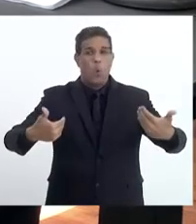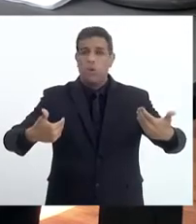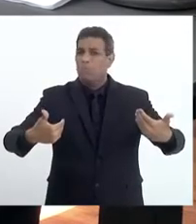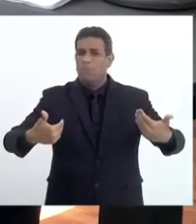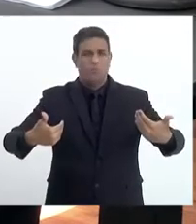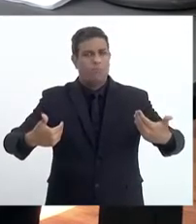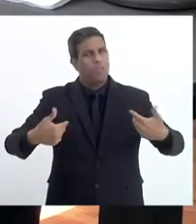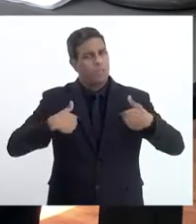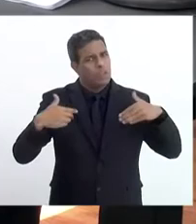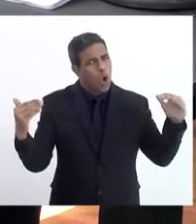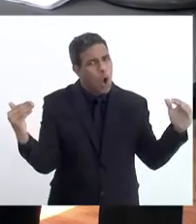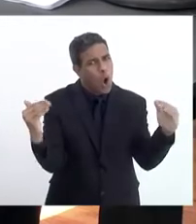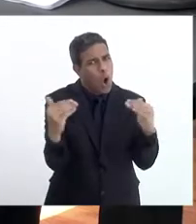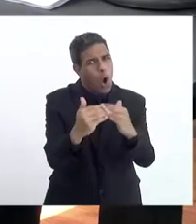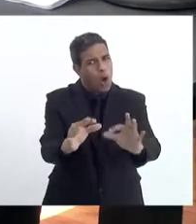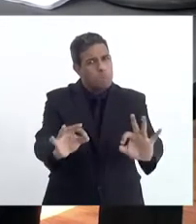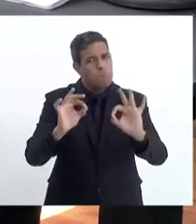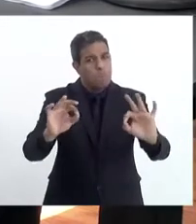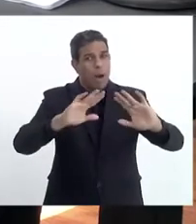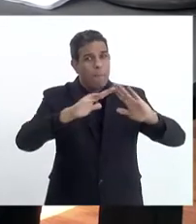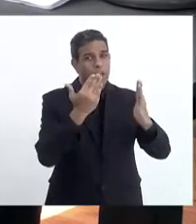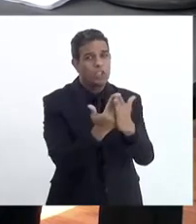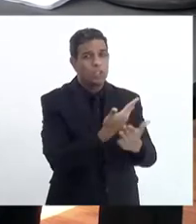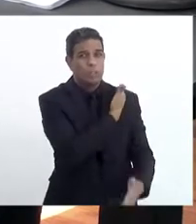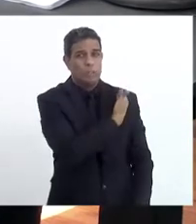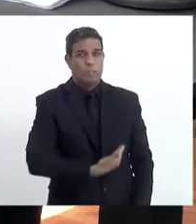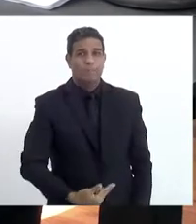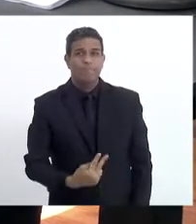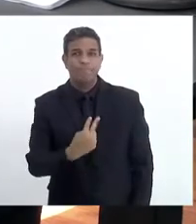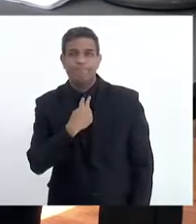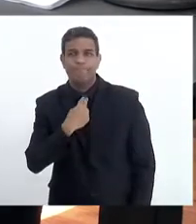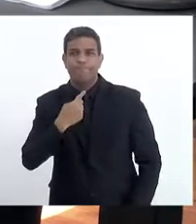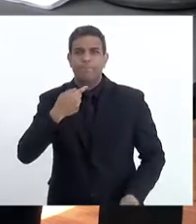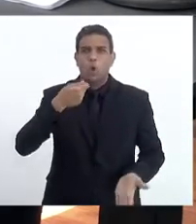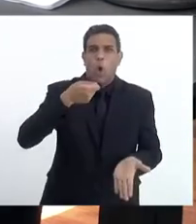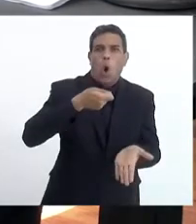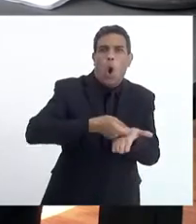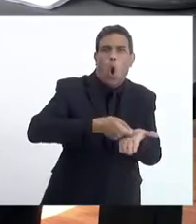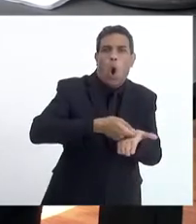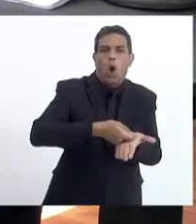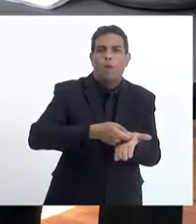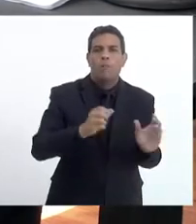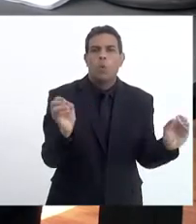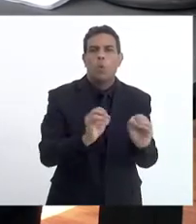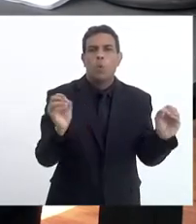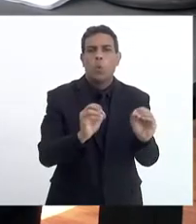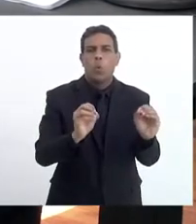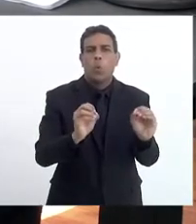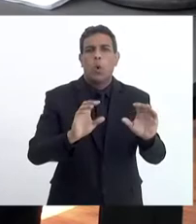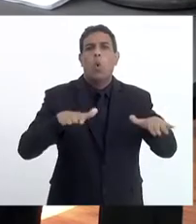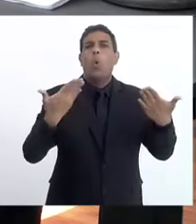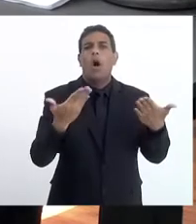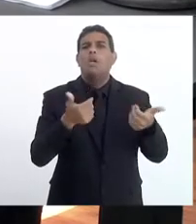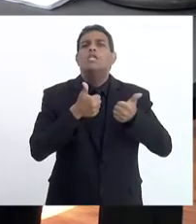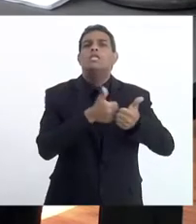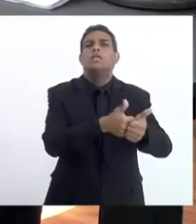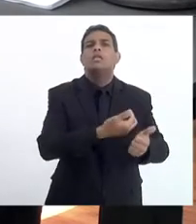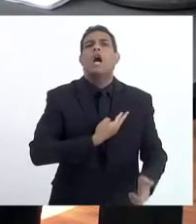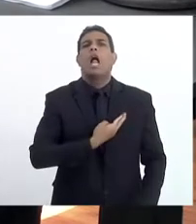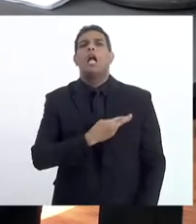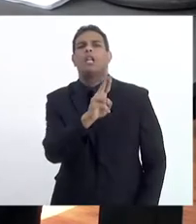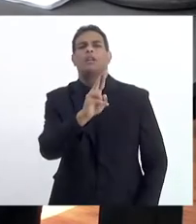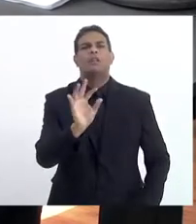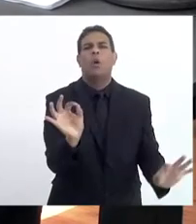Eu quero concordar plenamente. Na escola pública você não pode determinar a fé de absolutamente ninguém. Então,